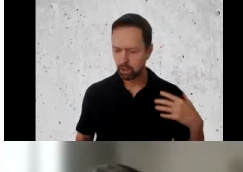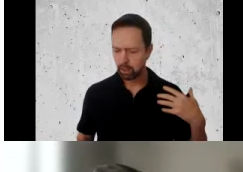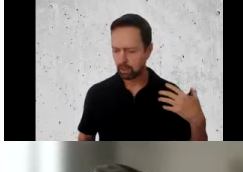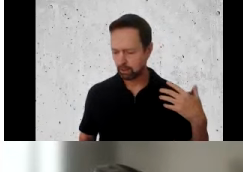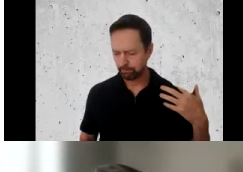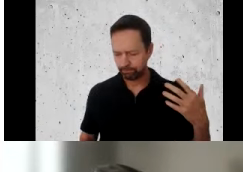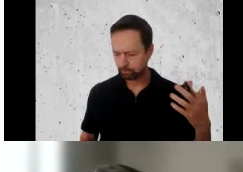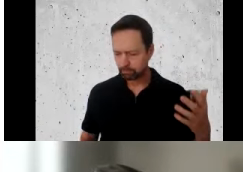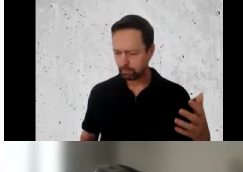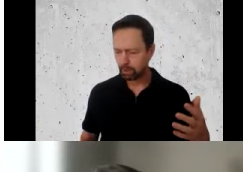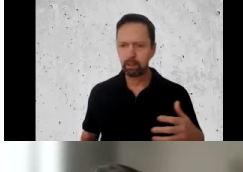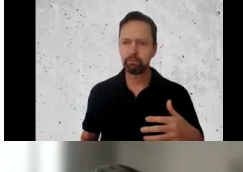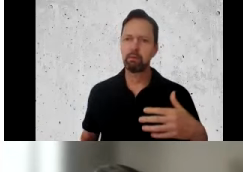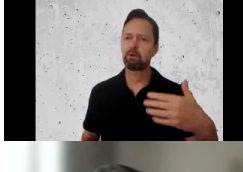quando